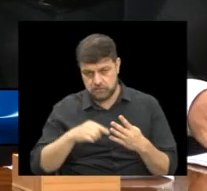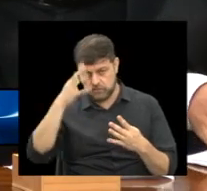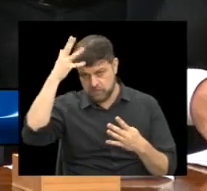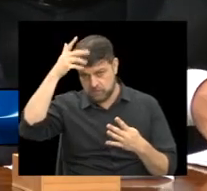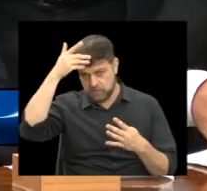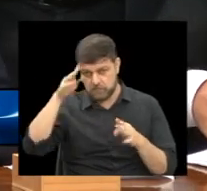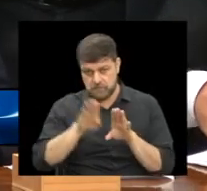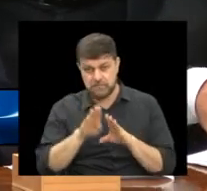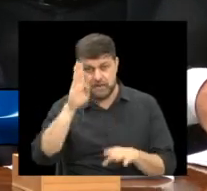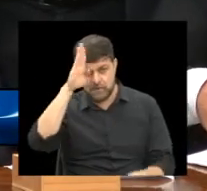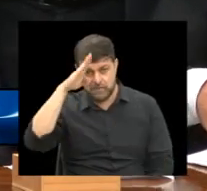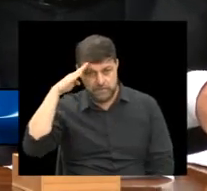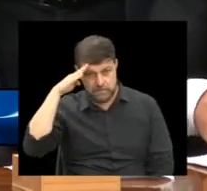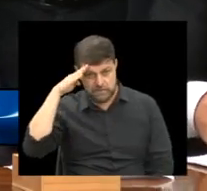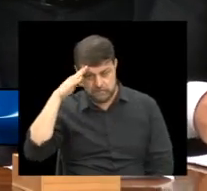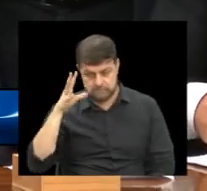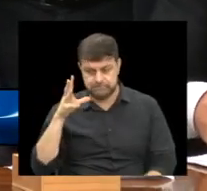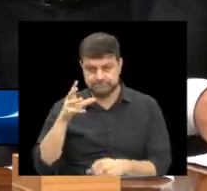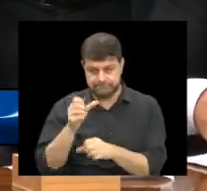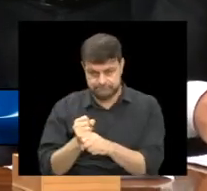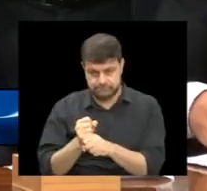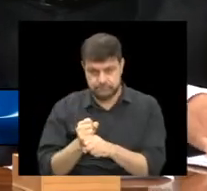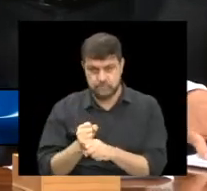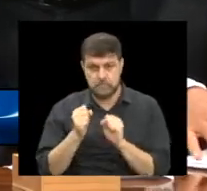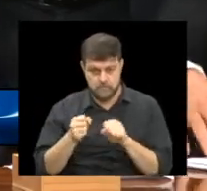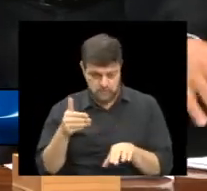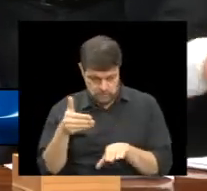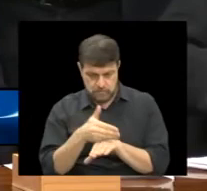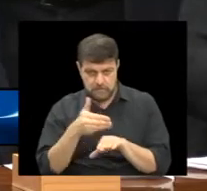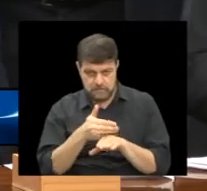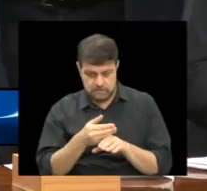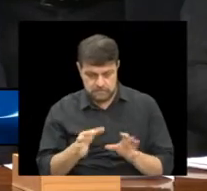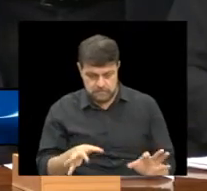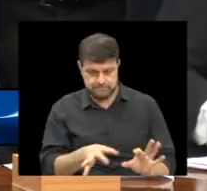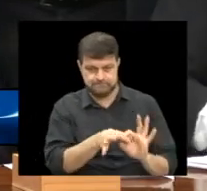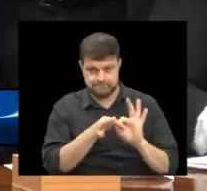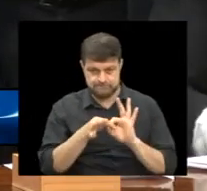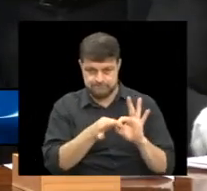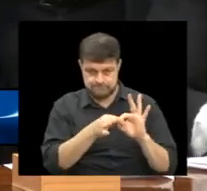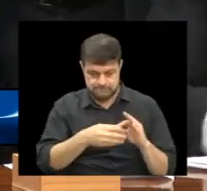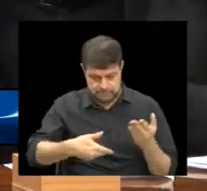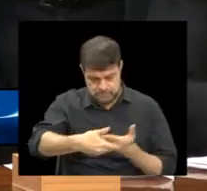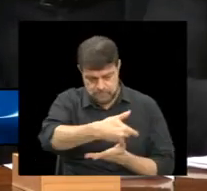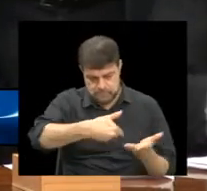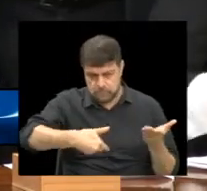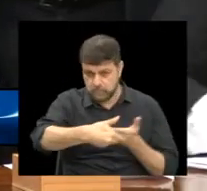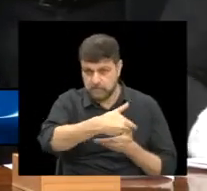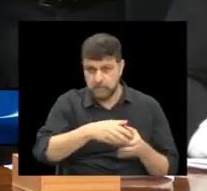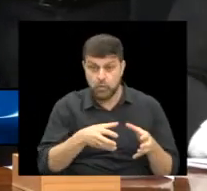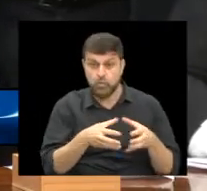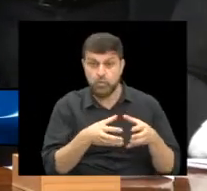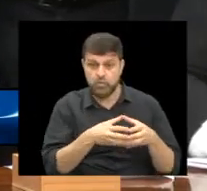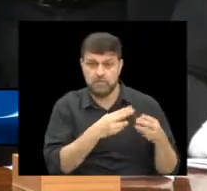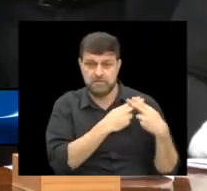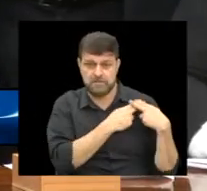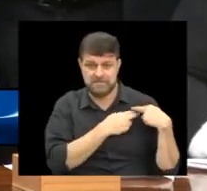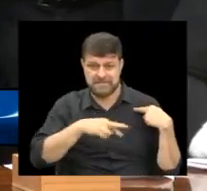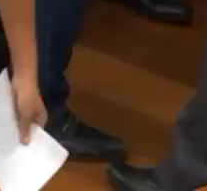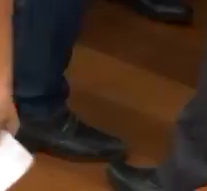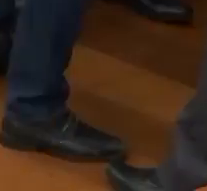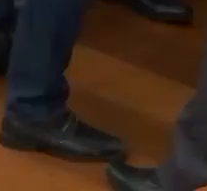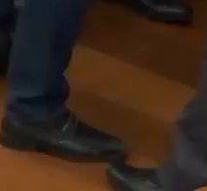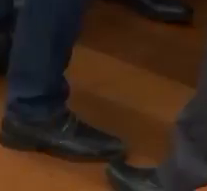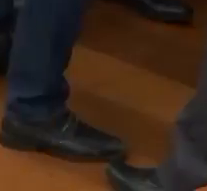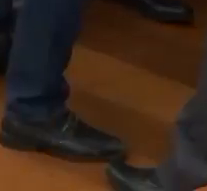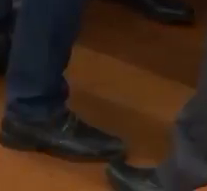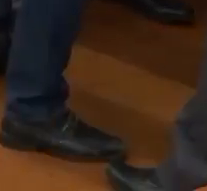e Petorinho também poderão compor aí o trabalho junto com a comissão de representação.